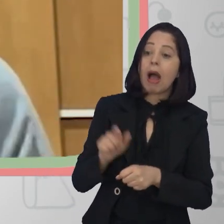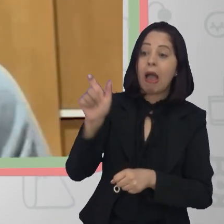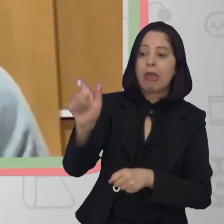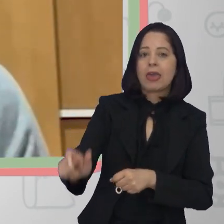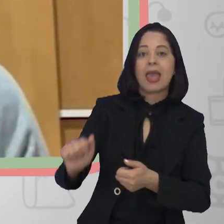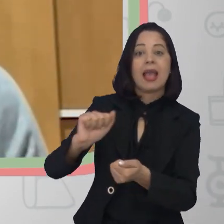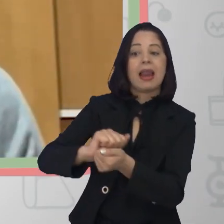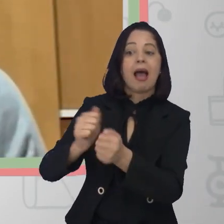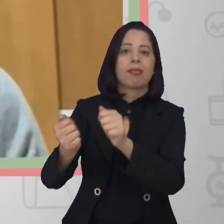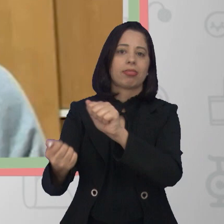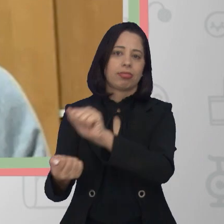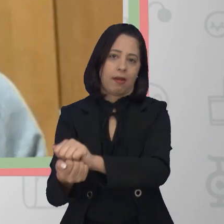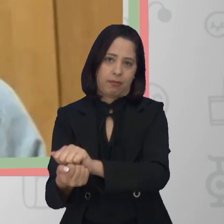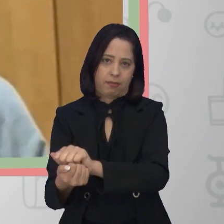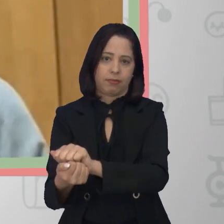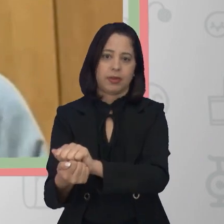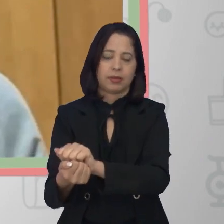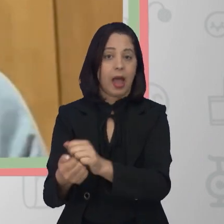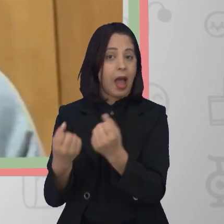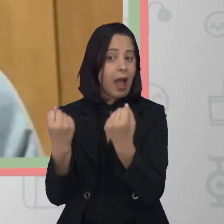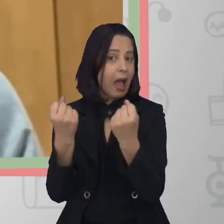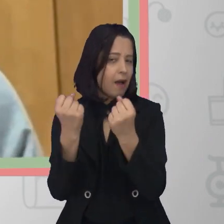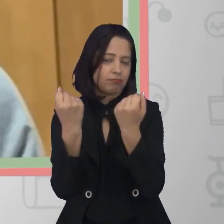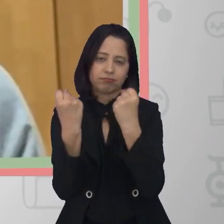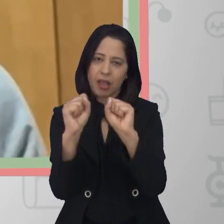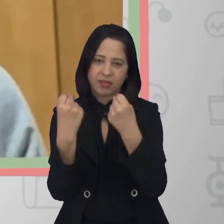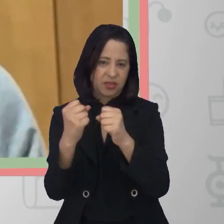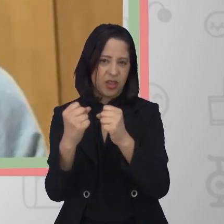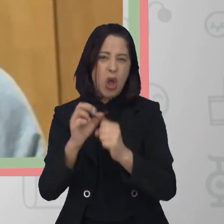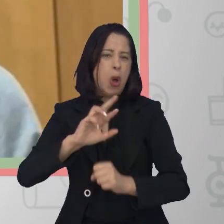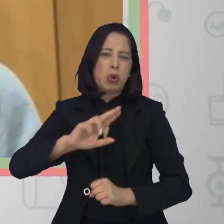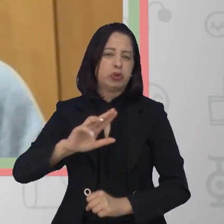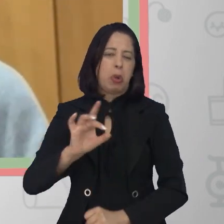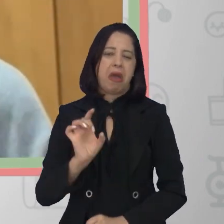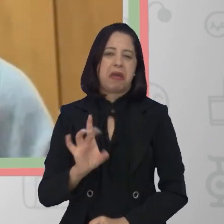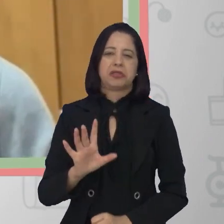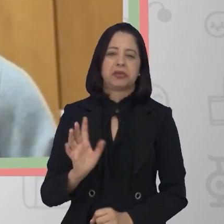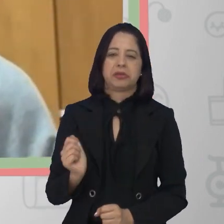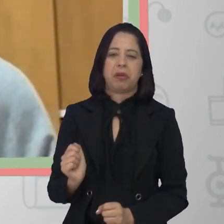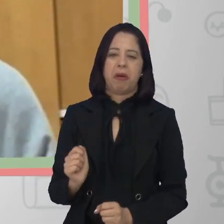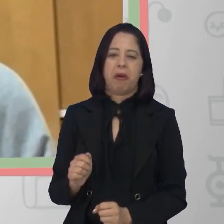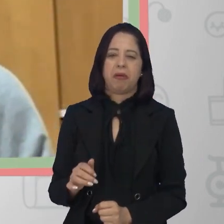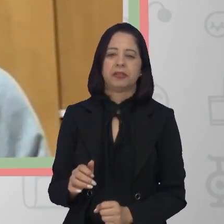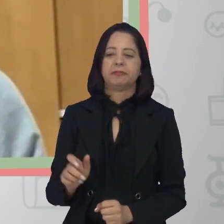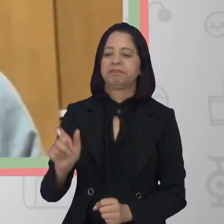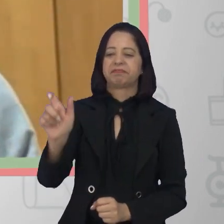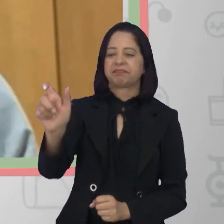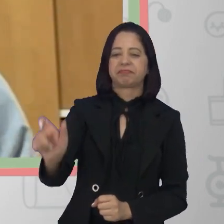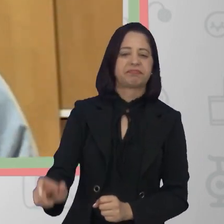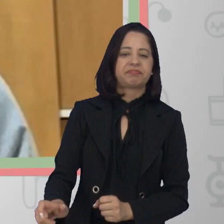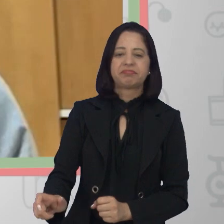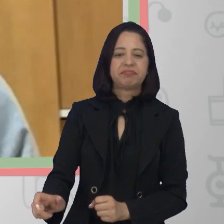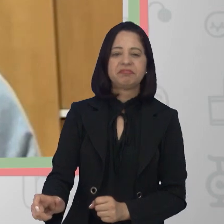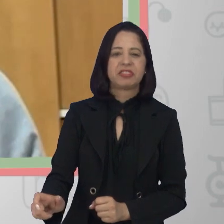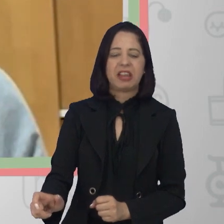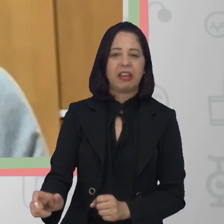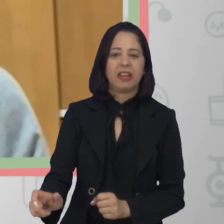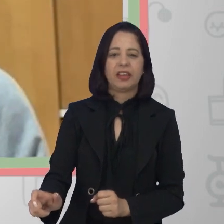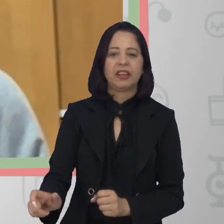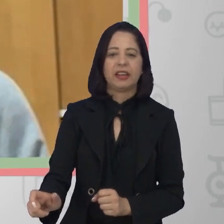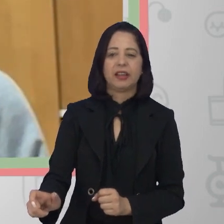seu plano de aula não só para atender as expectativas daquele aluno, mas também